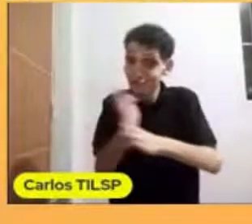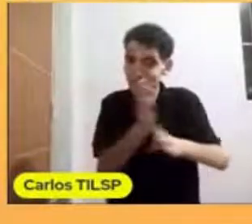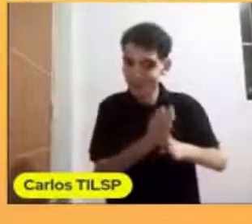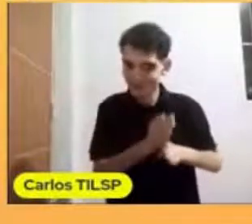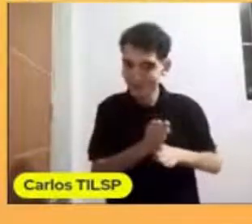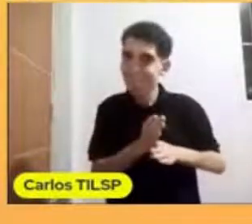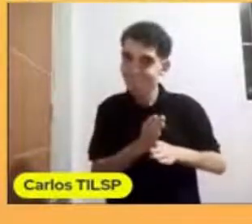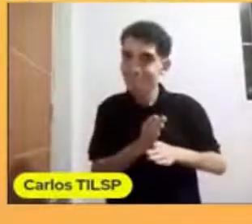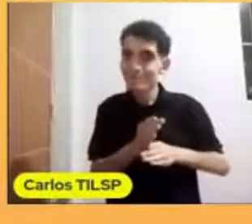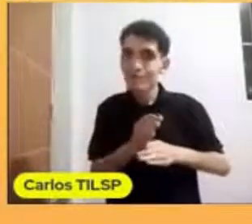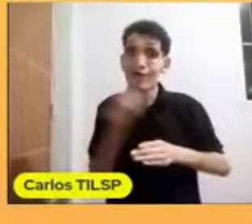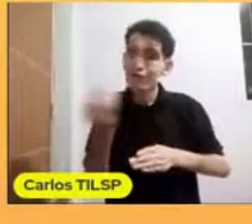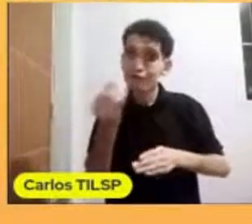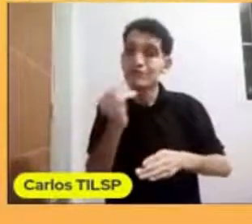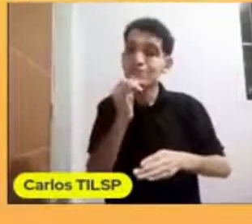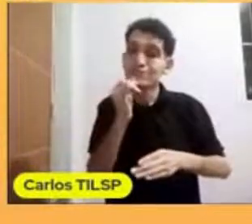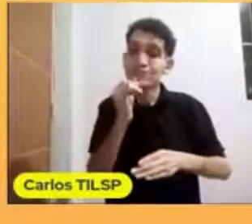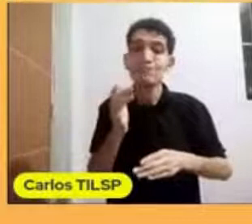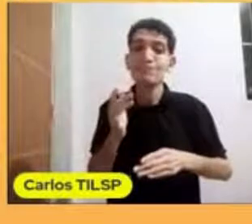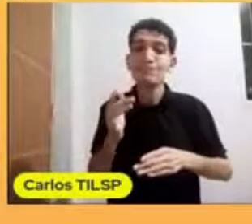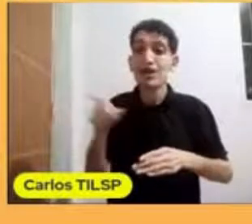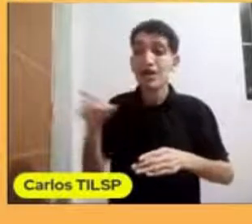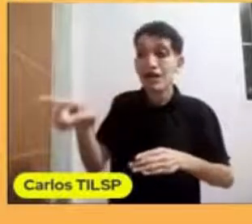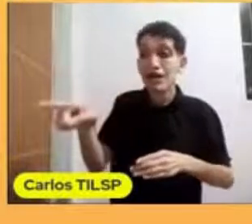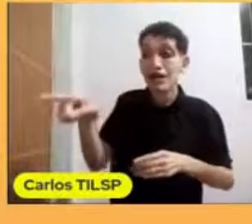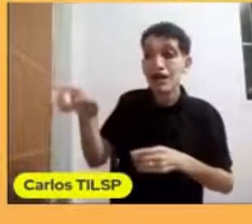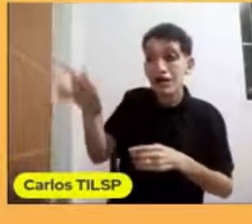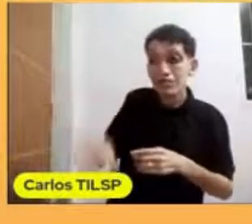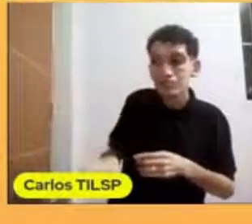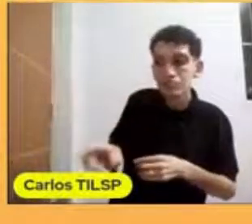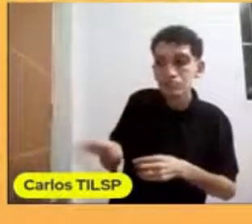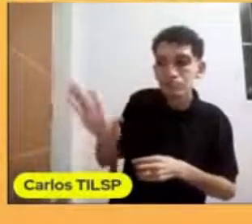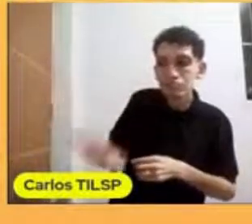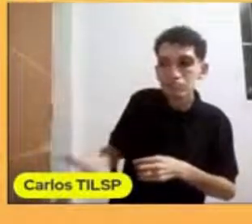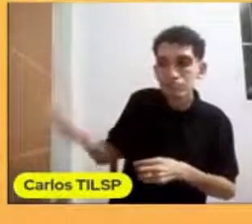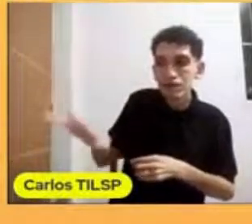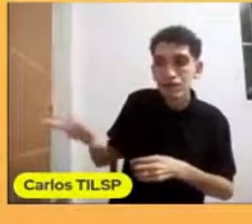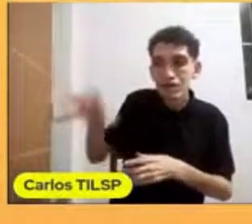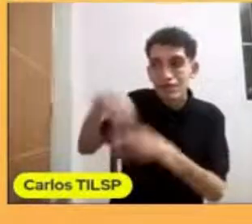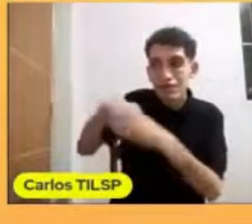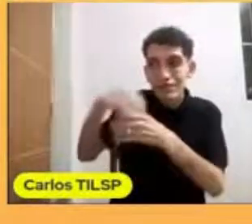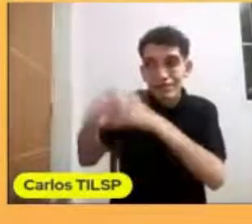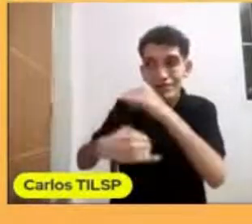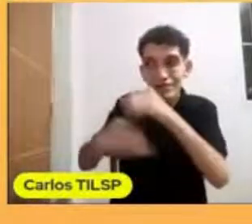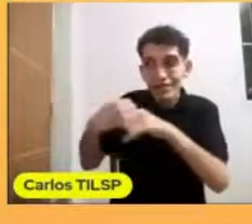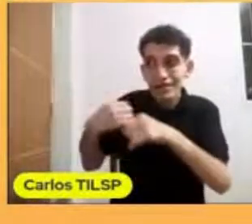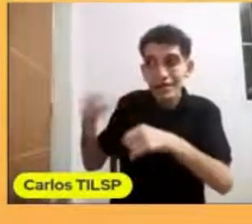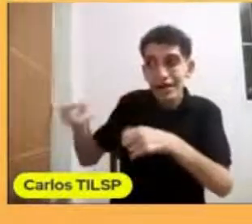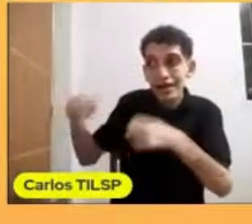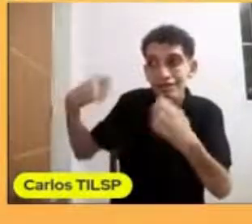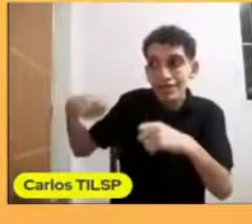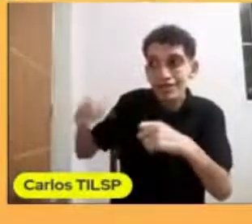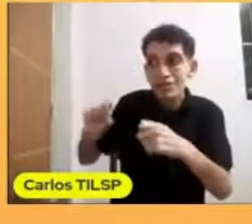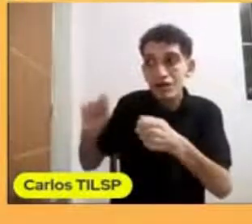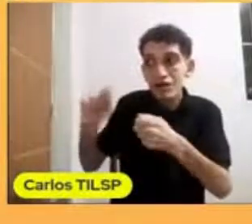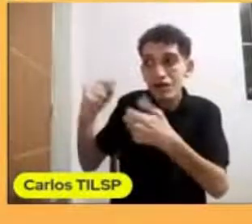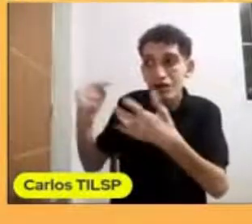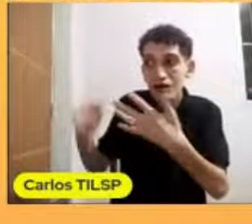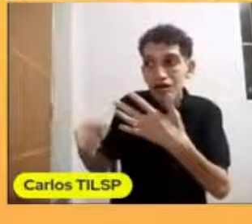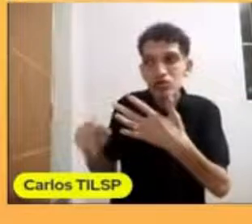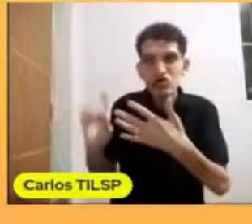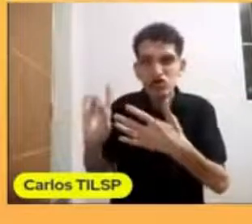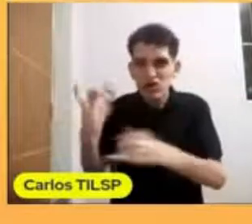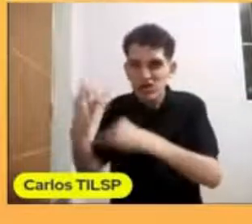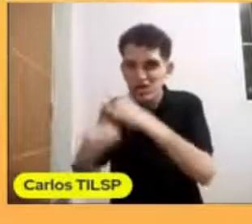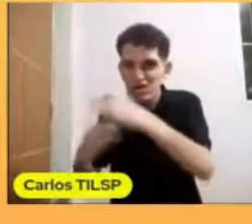em contato com as necessidades que essas pessoas elas têm no digital. A gente está falando digital, mas tem outras áreas também. Mas